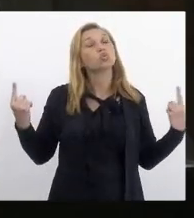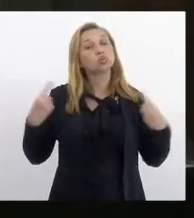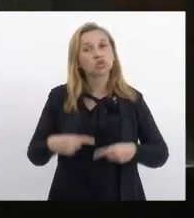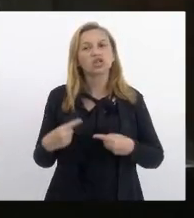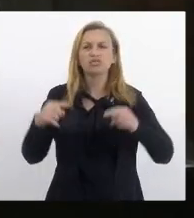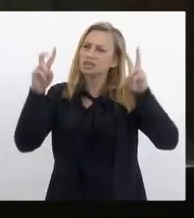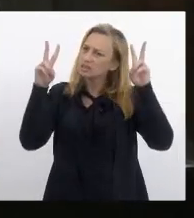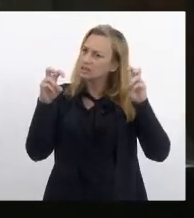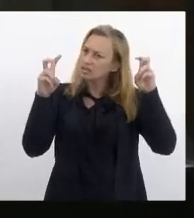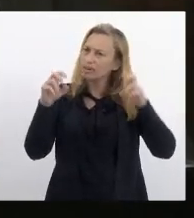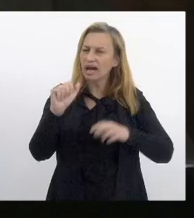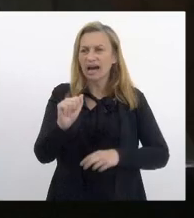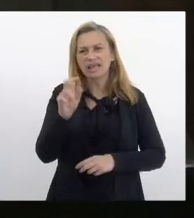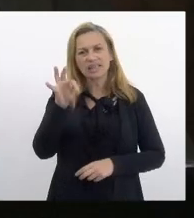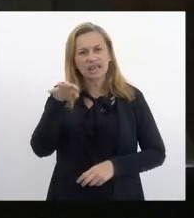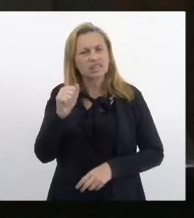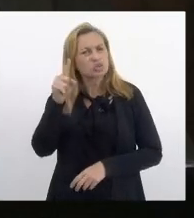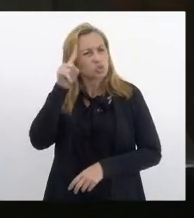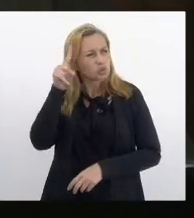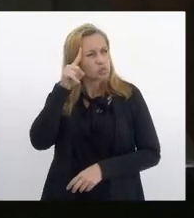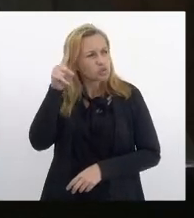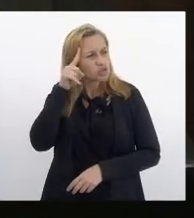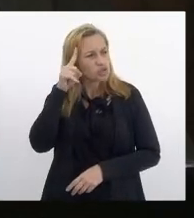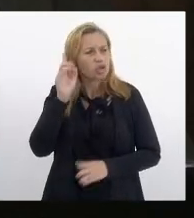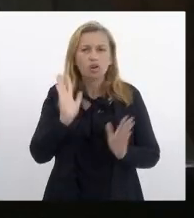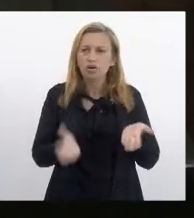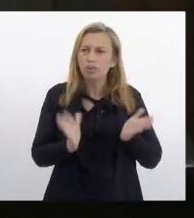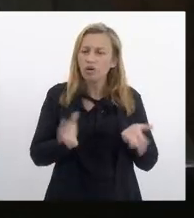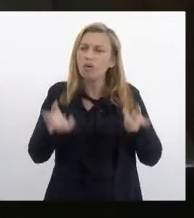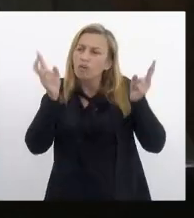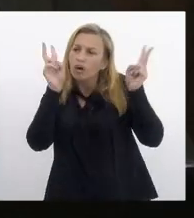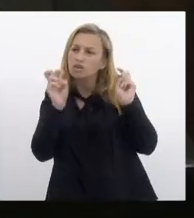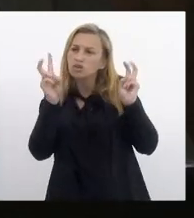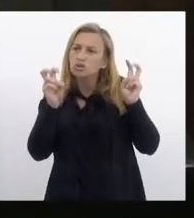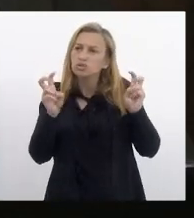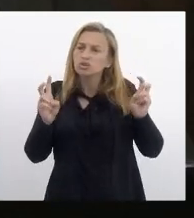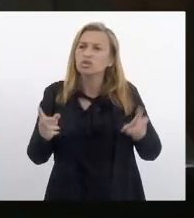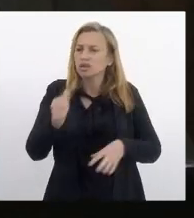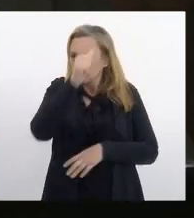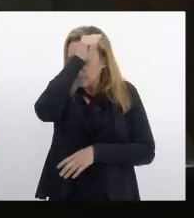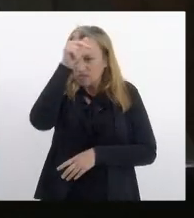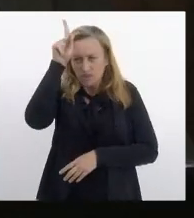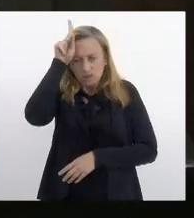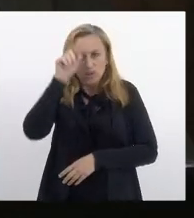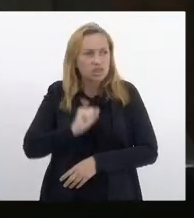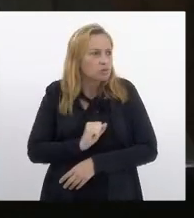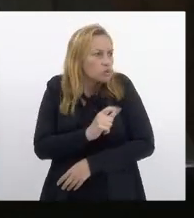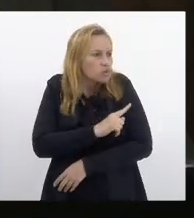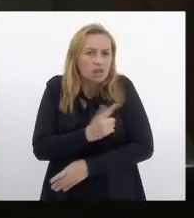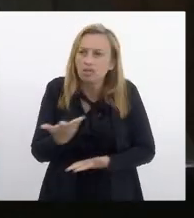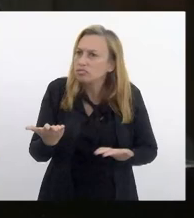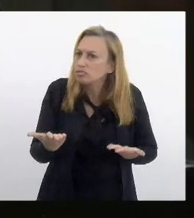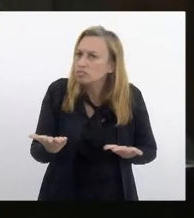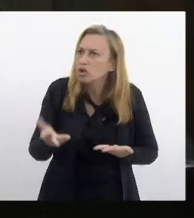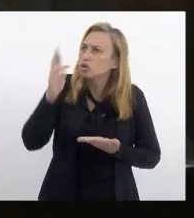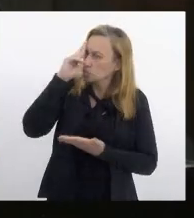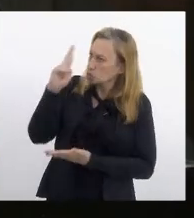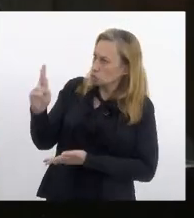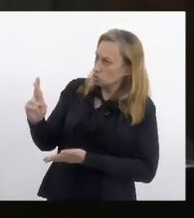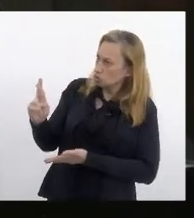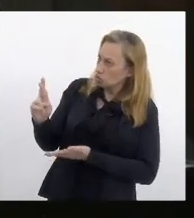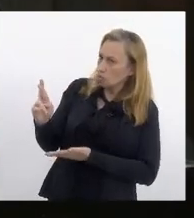esse tema, deputado Átila Nunes, são todo dia, como agora a situação da Prefeitura de São Gonçalo, que Vossa Excelência,